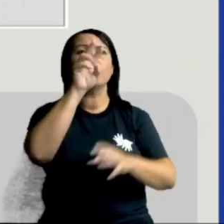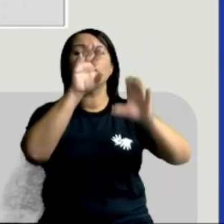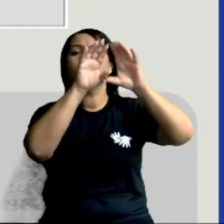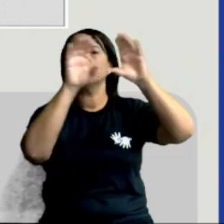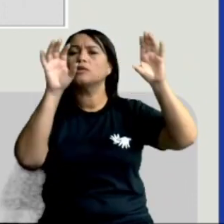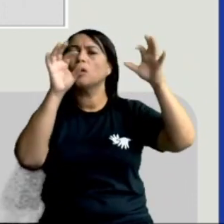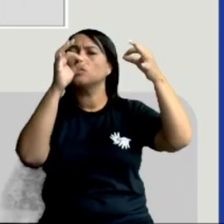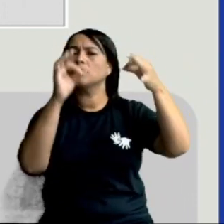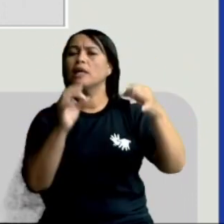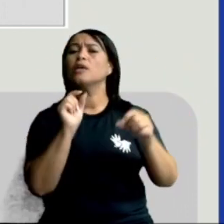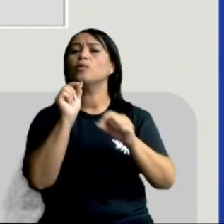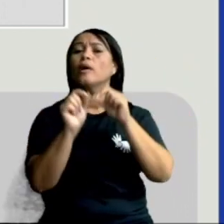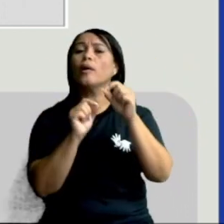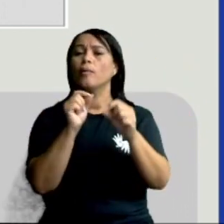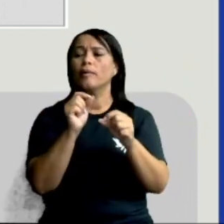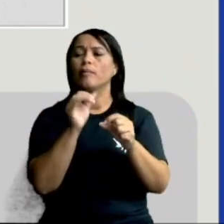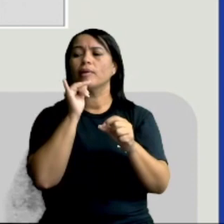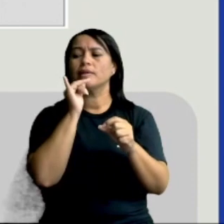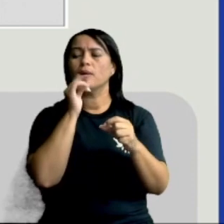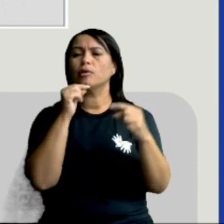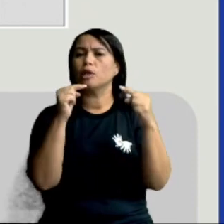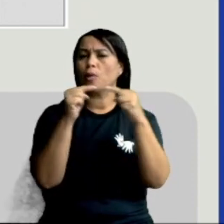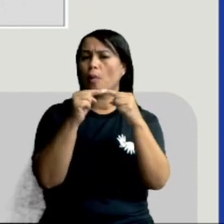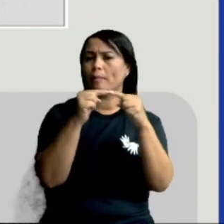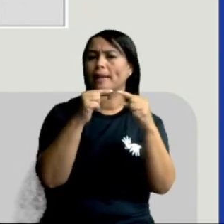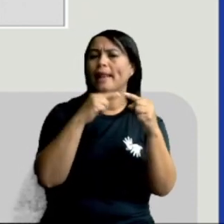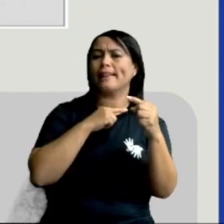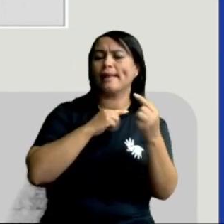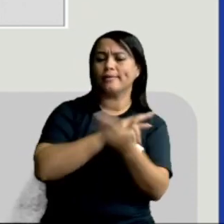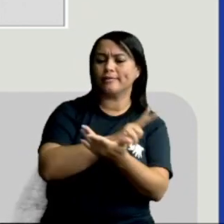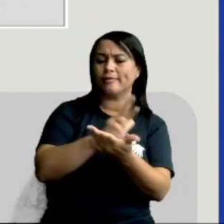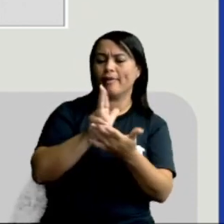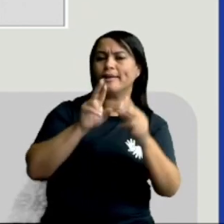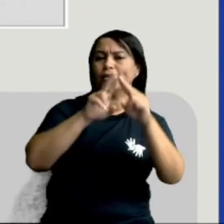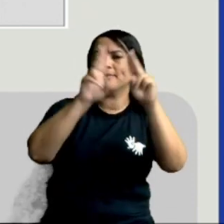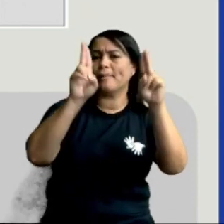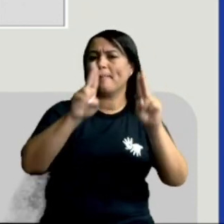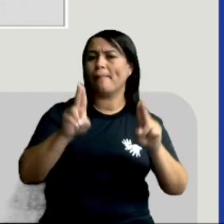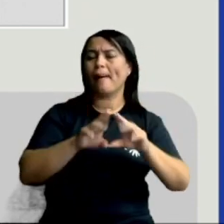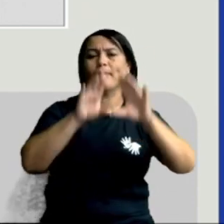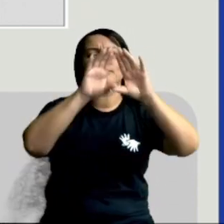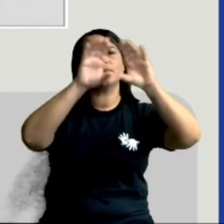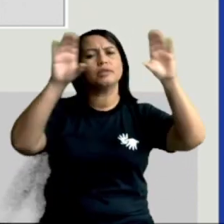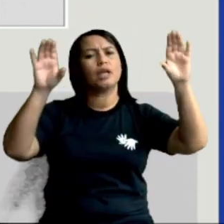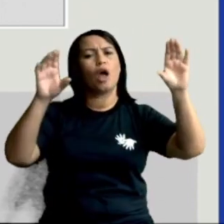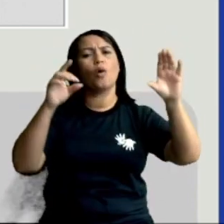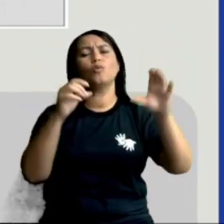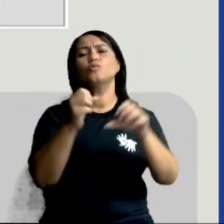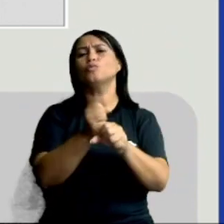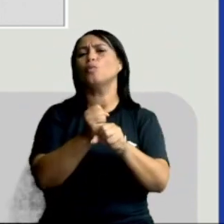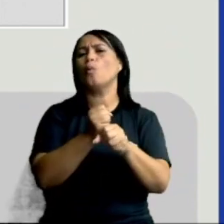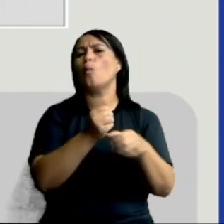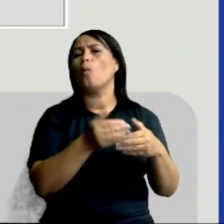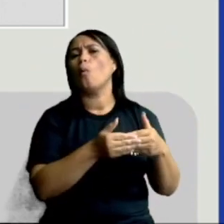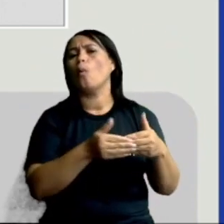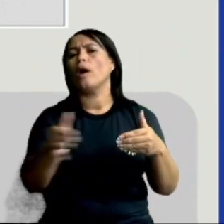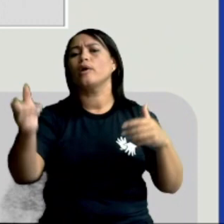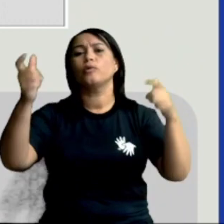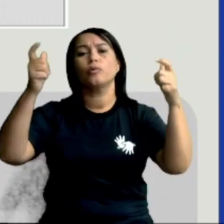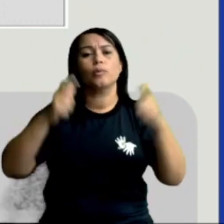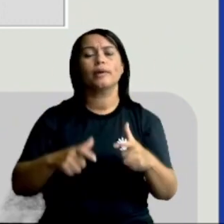o indicado é um planisfério que combina vários mapas celestes de um ano inteiro num determinado